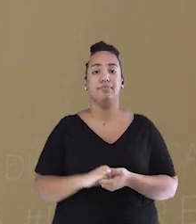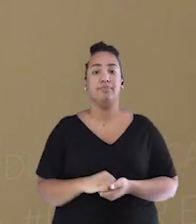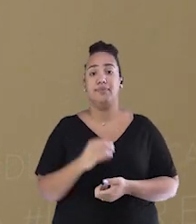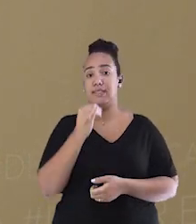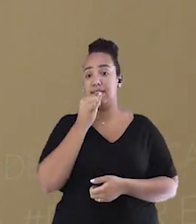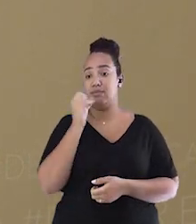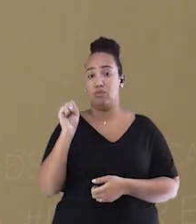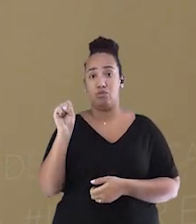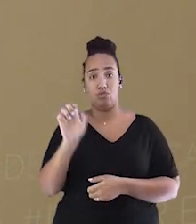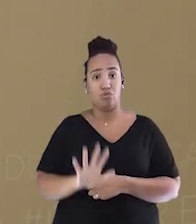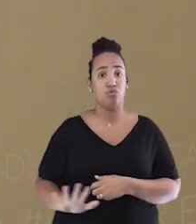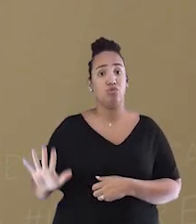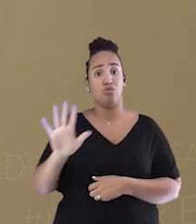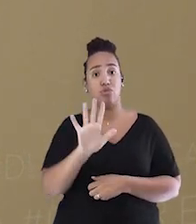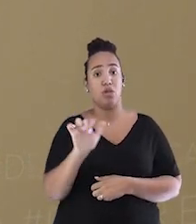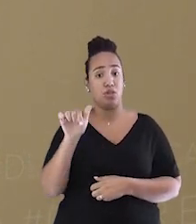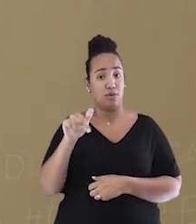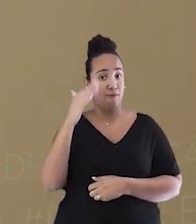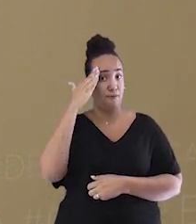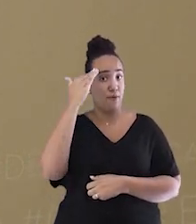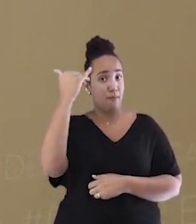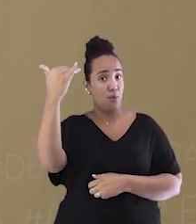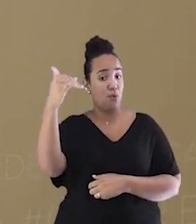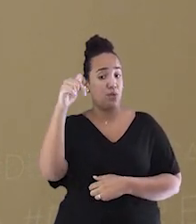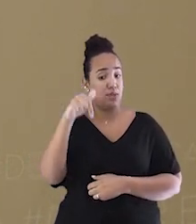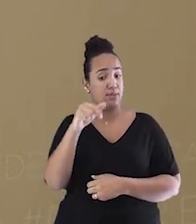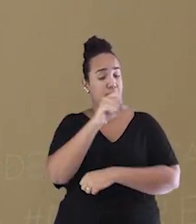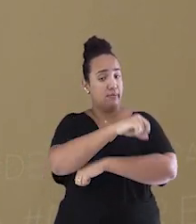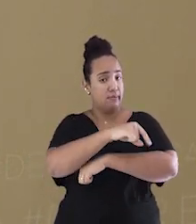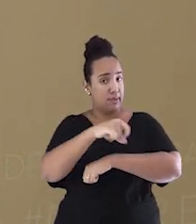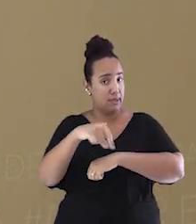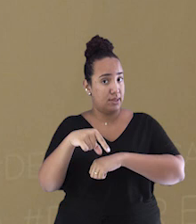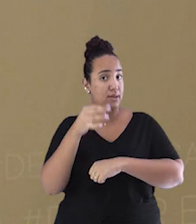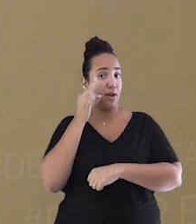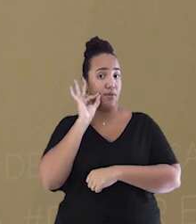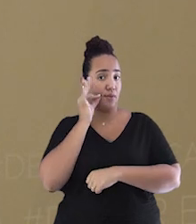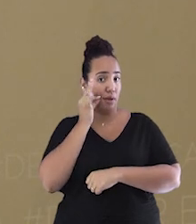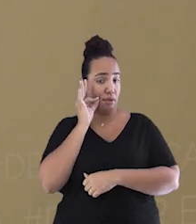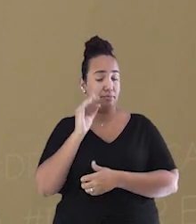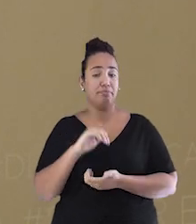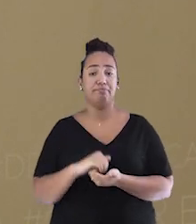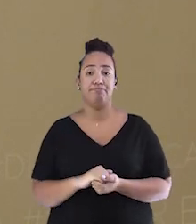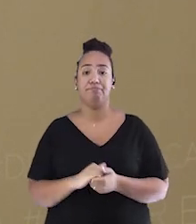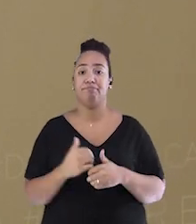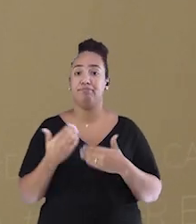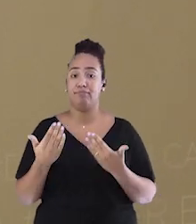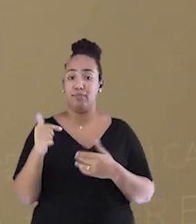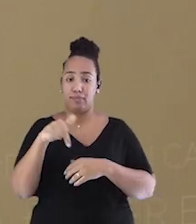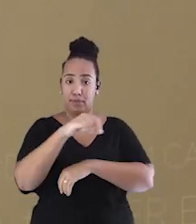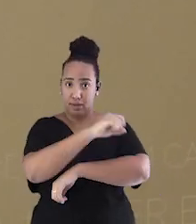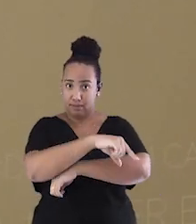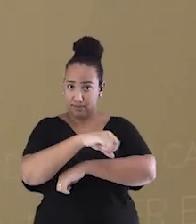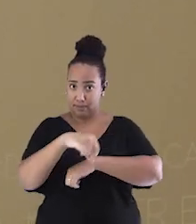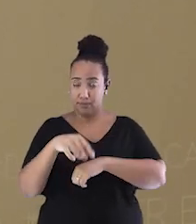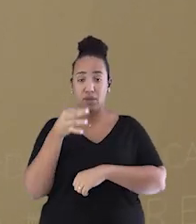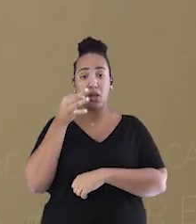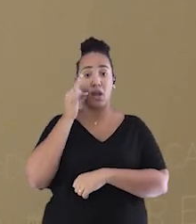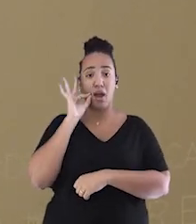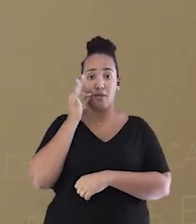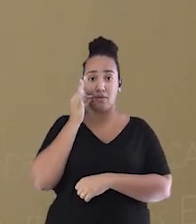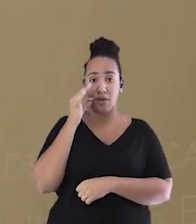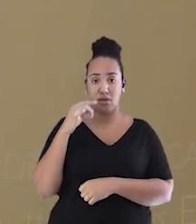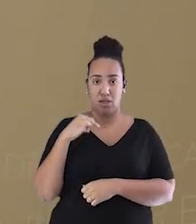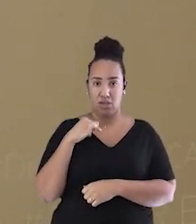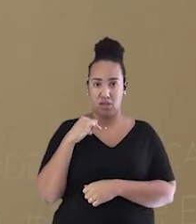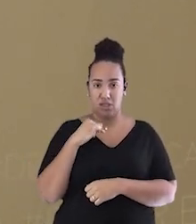O Sudeste se destacou na produção do café. O plantio do café gera grãos que